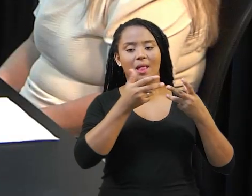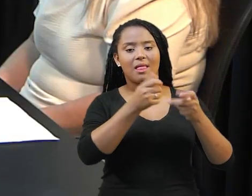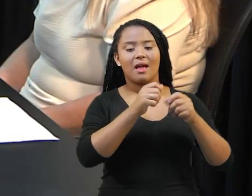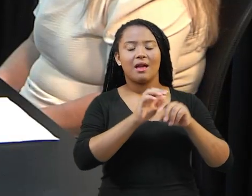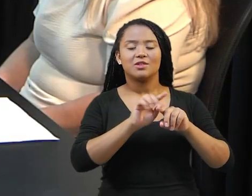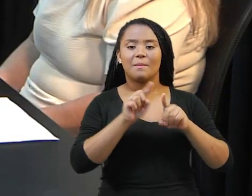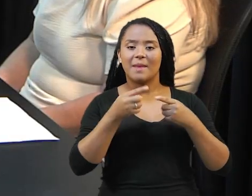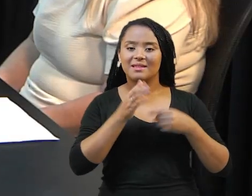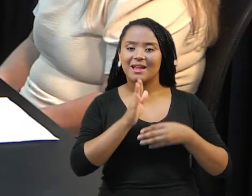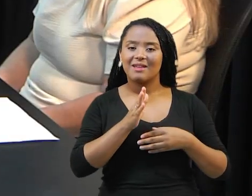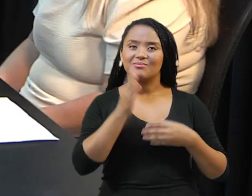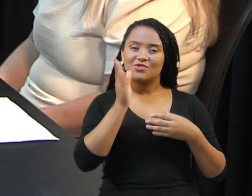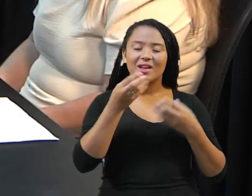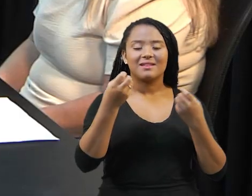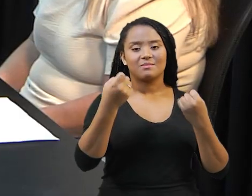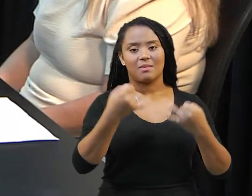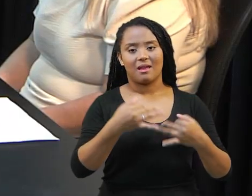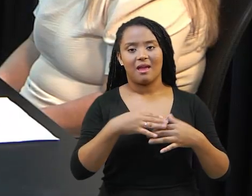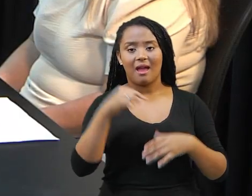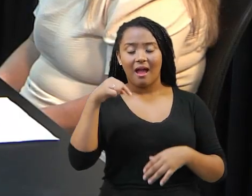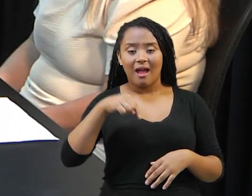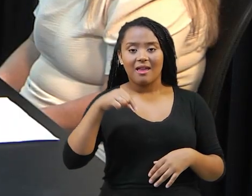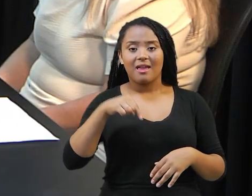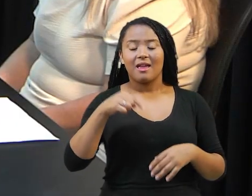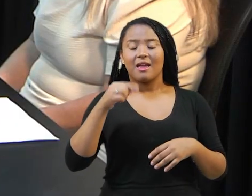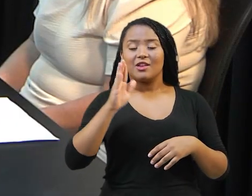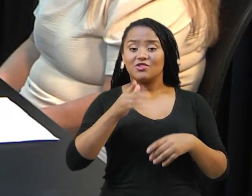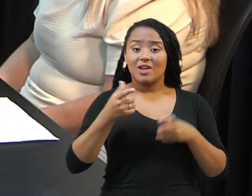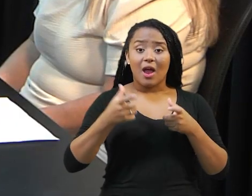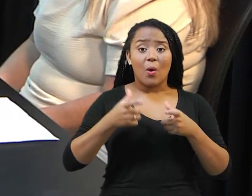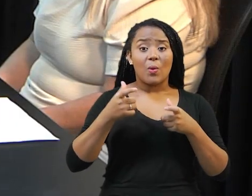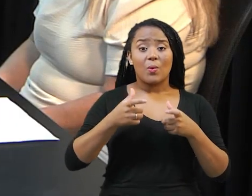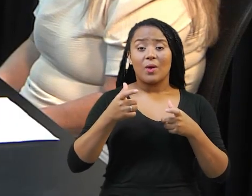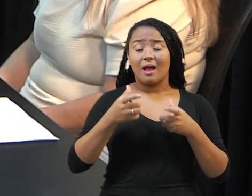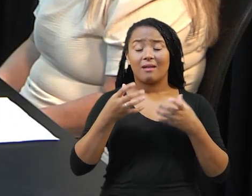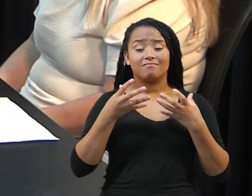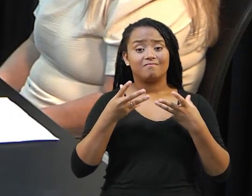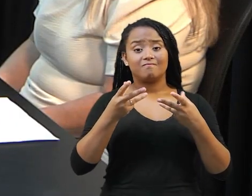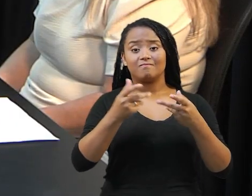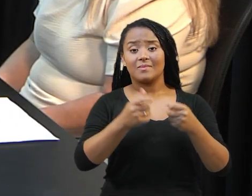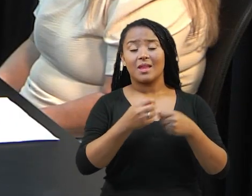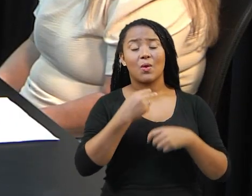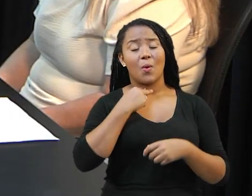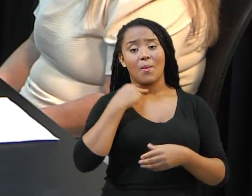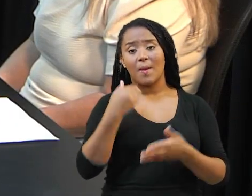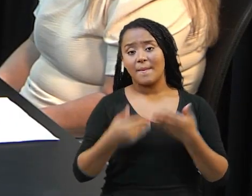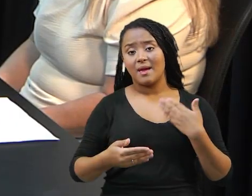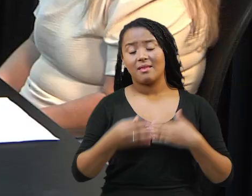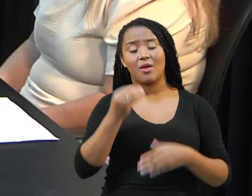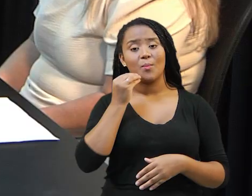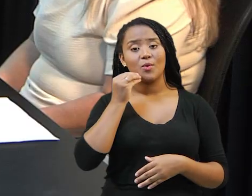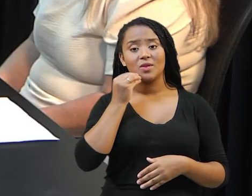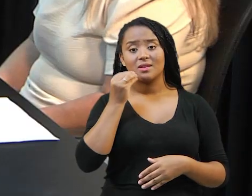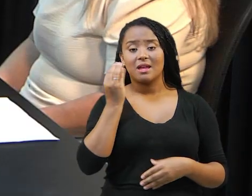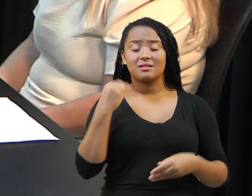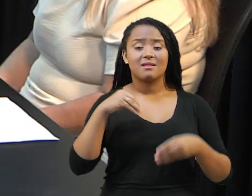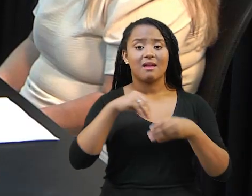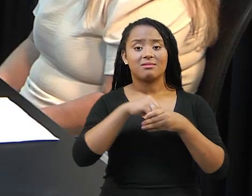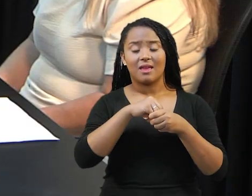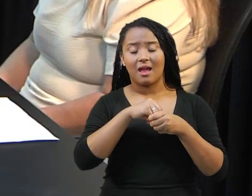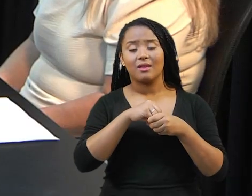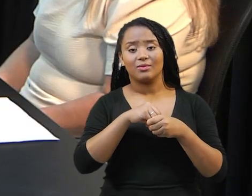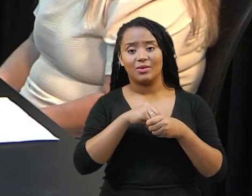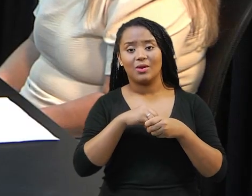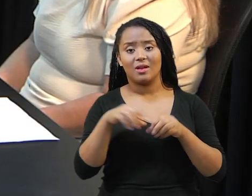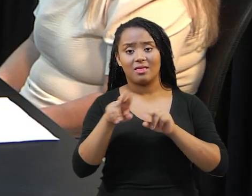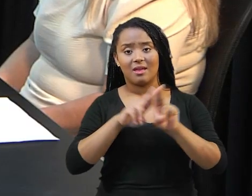procurando algum aprimoramento, mas eu falei para eles, aqui é um local riquíssimo, não pode